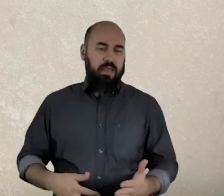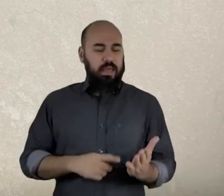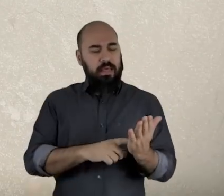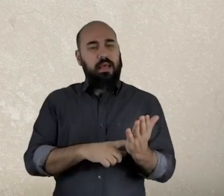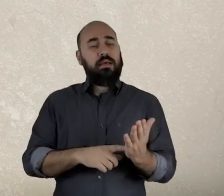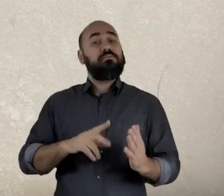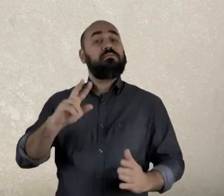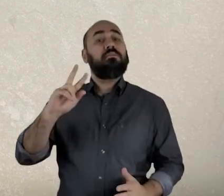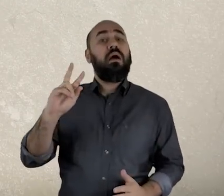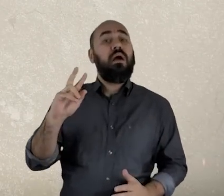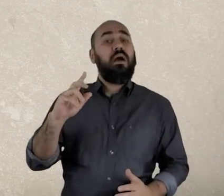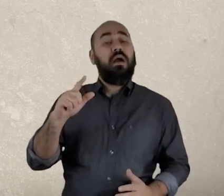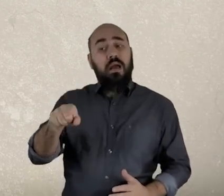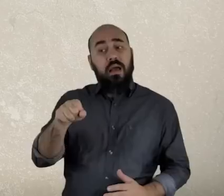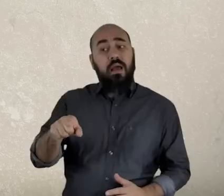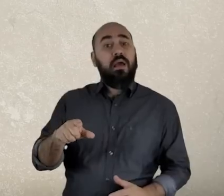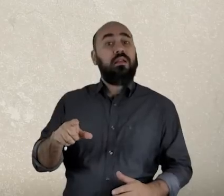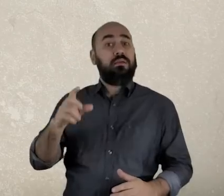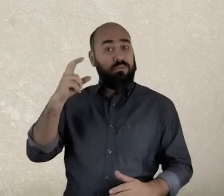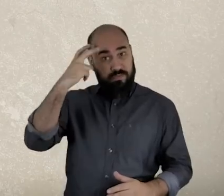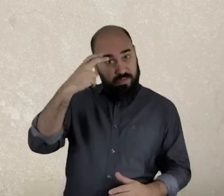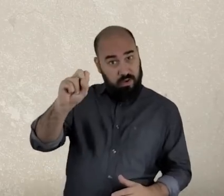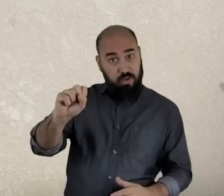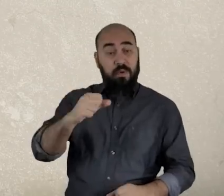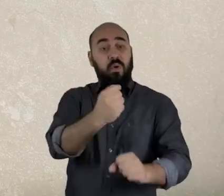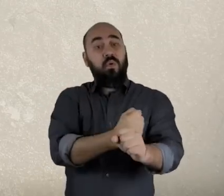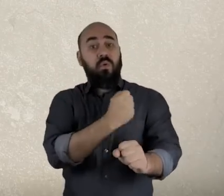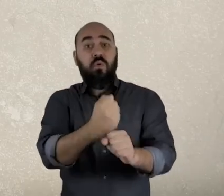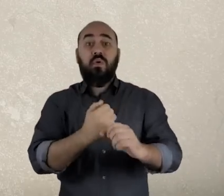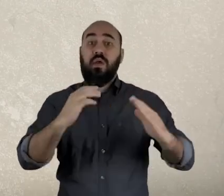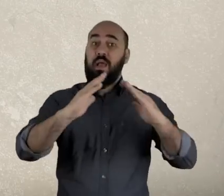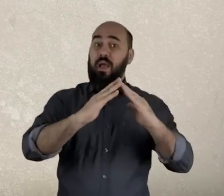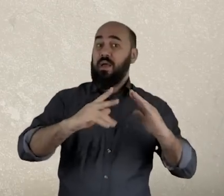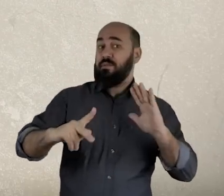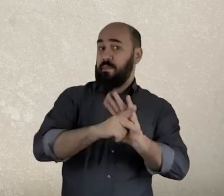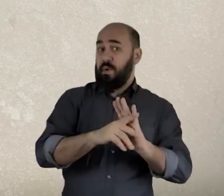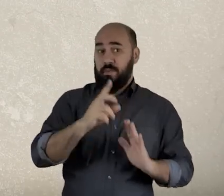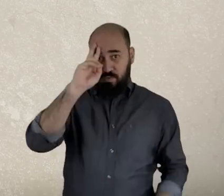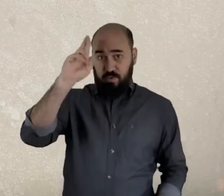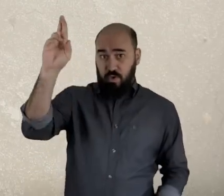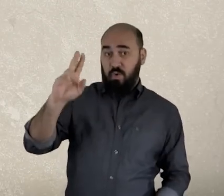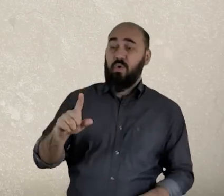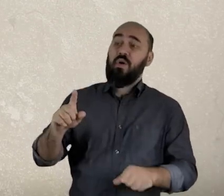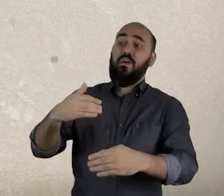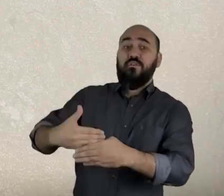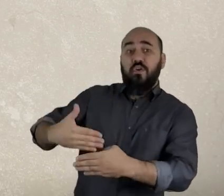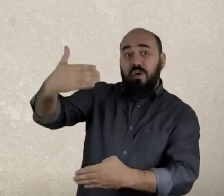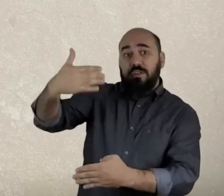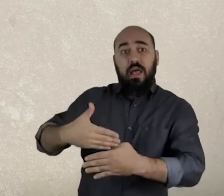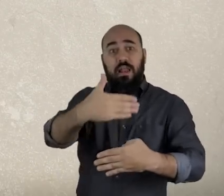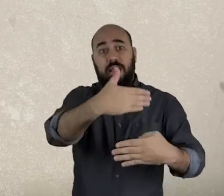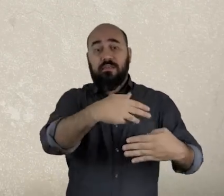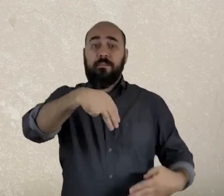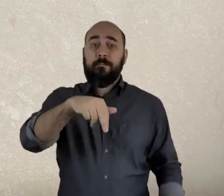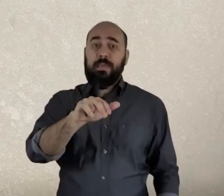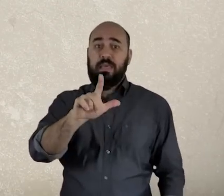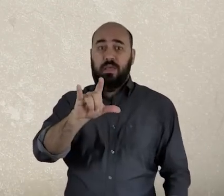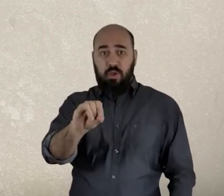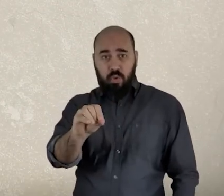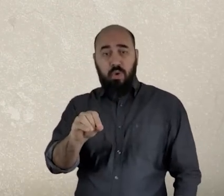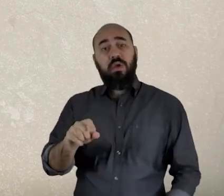esta: construir a casa do Senhor, o seu próprio palácio, a fortaleza de Milo e as muralhas de